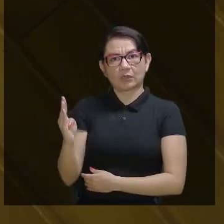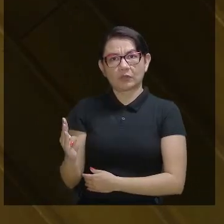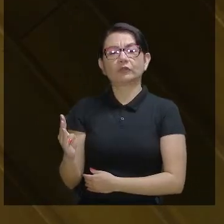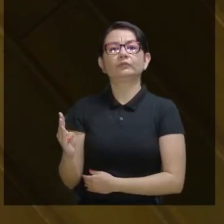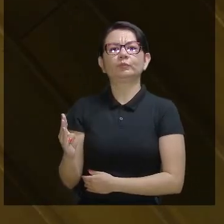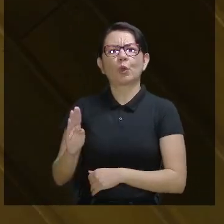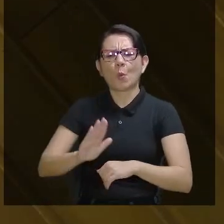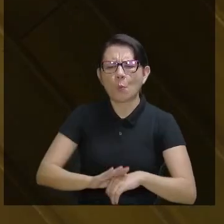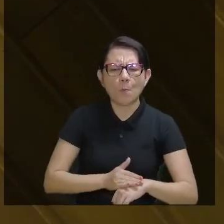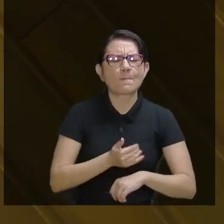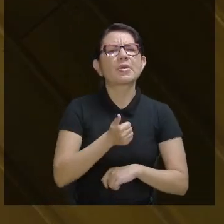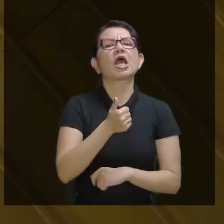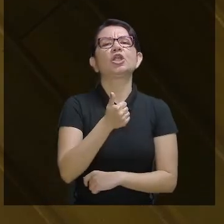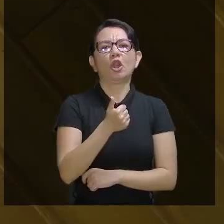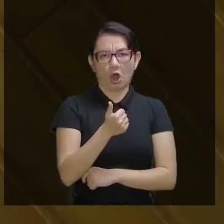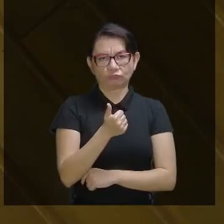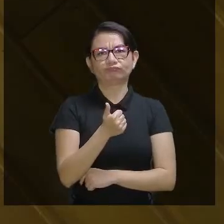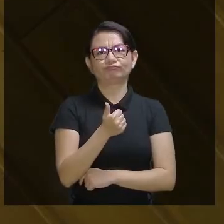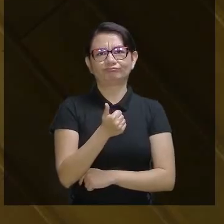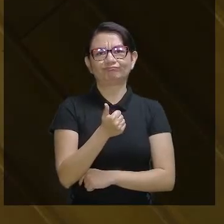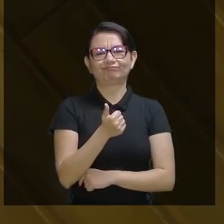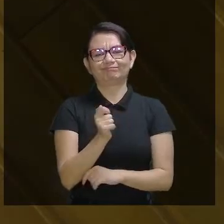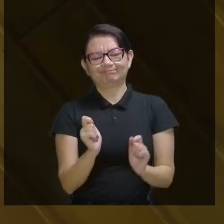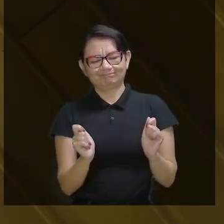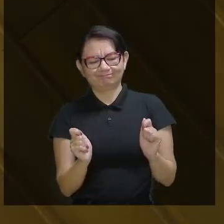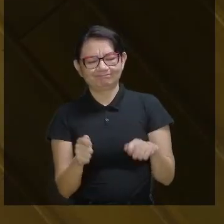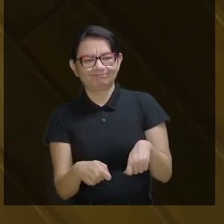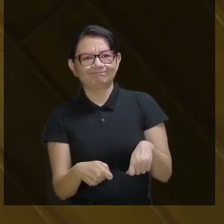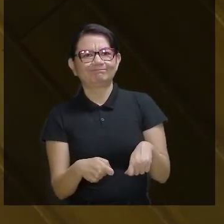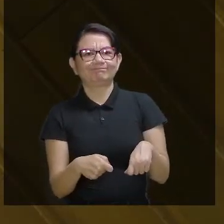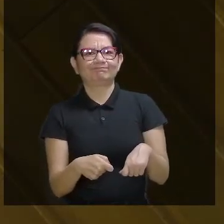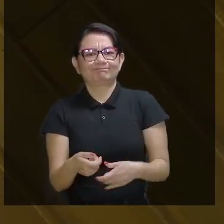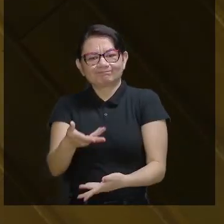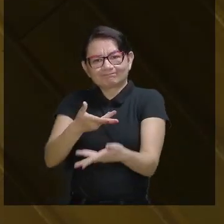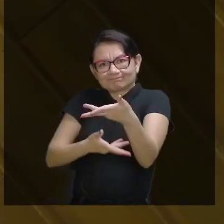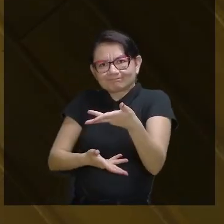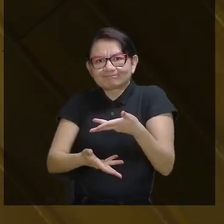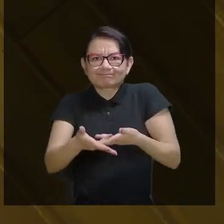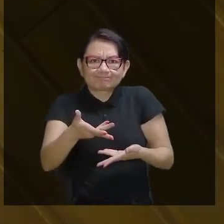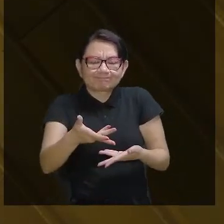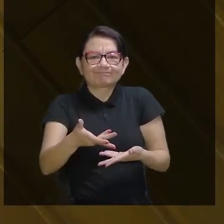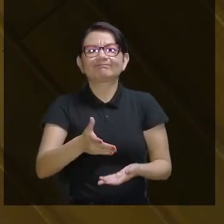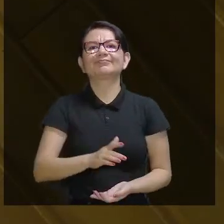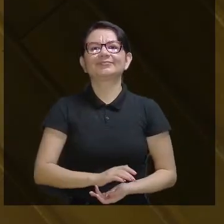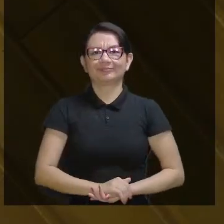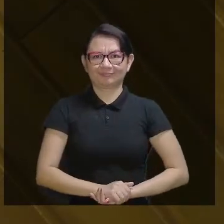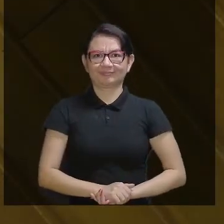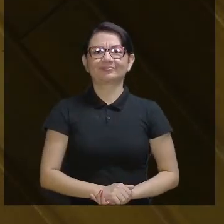a melhor coisa que ele poderia receber.